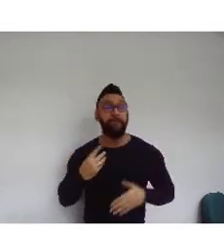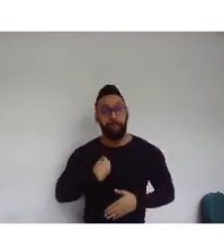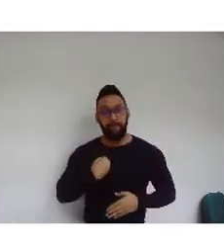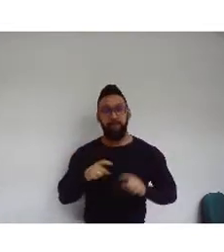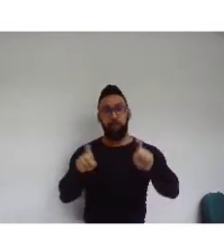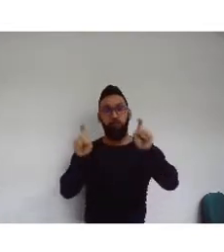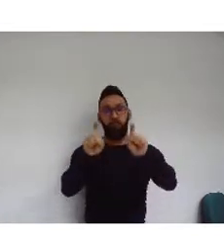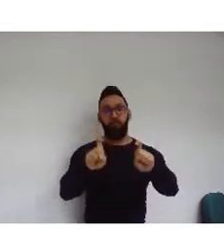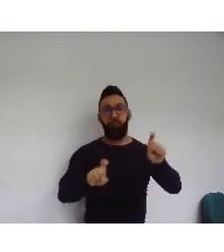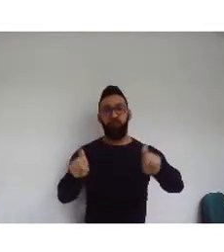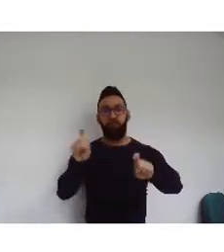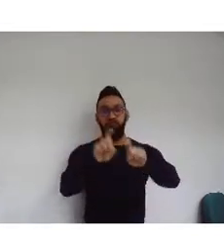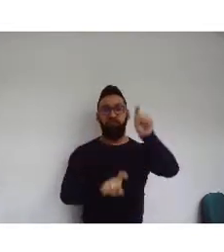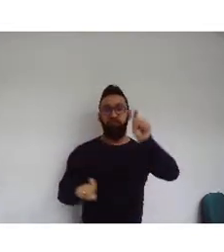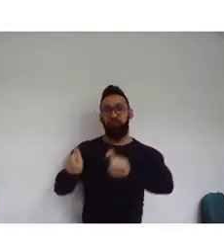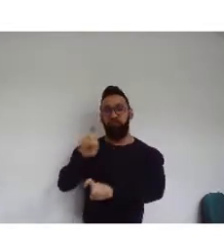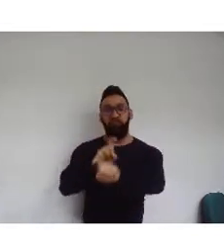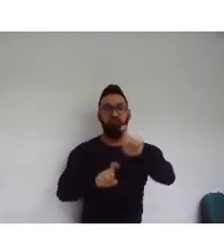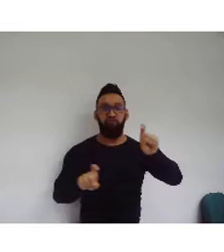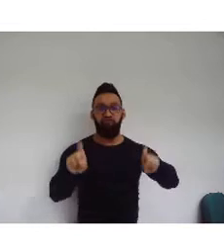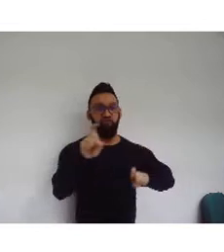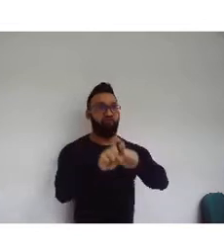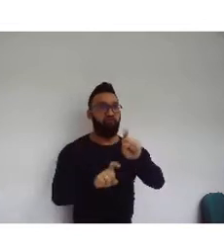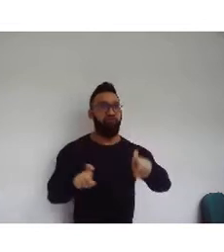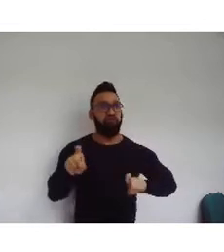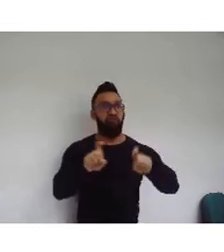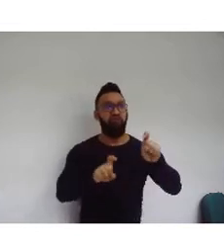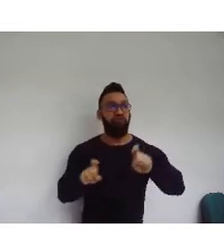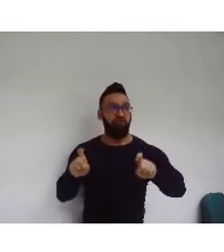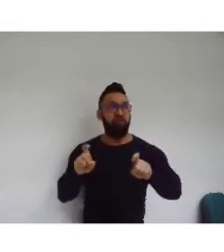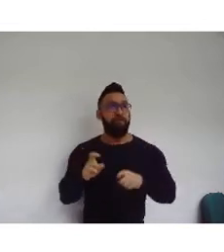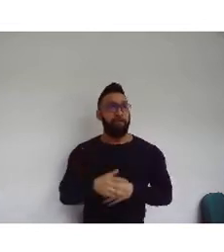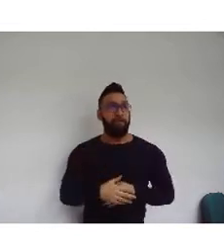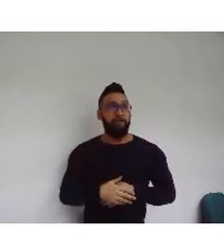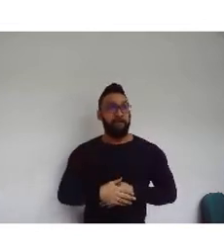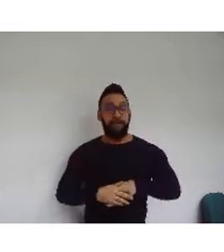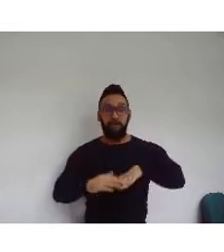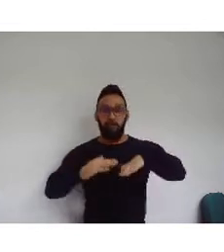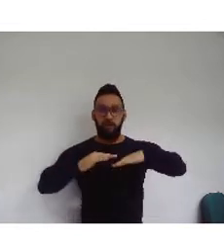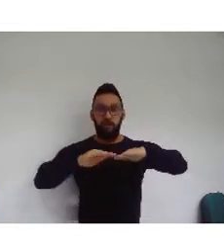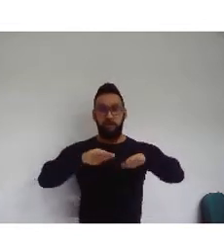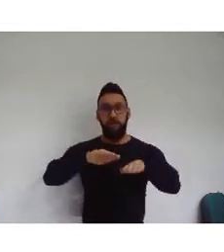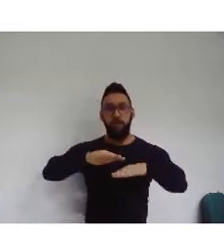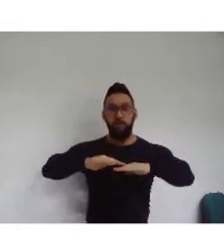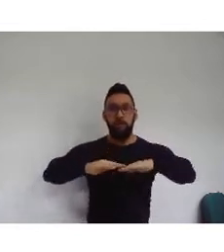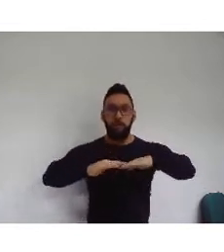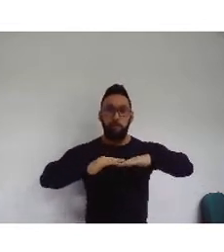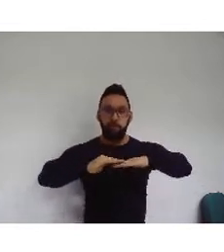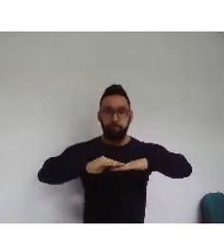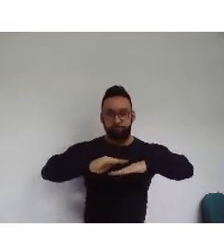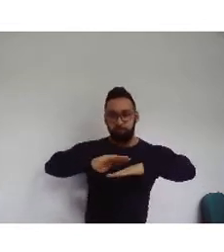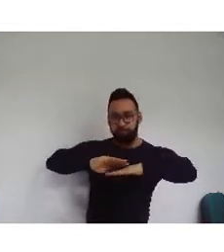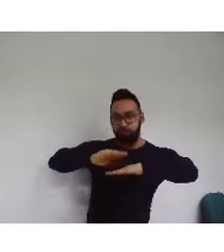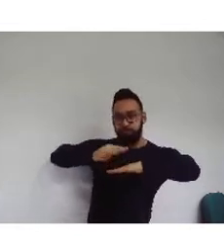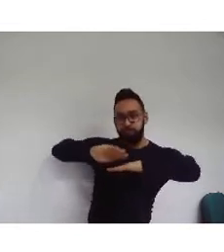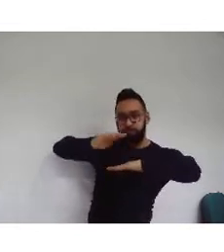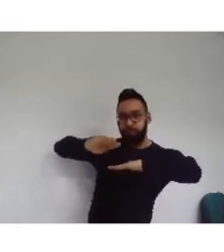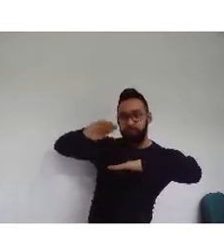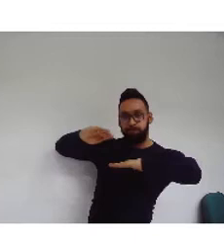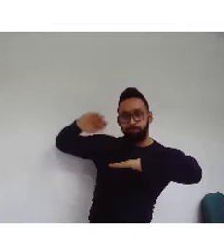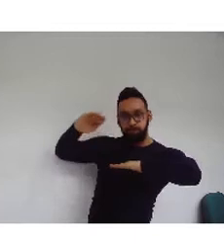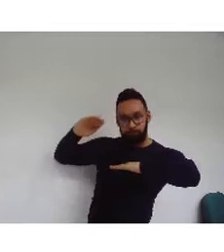né? Então, que está margeando essa área anterior. Então, essa palavra,